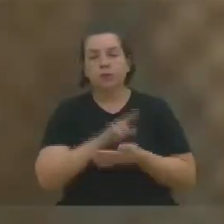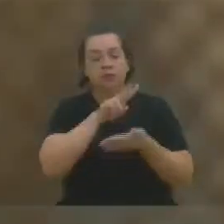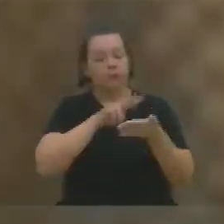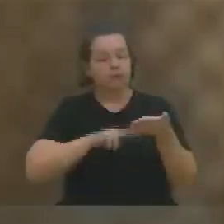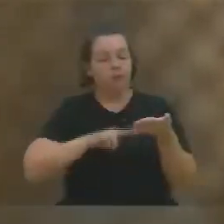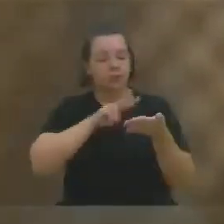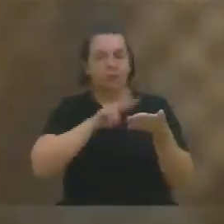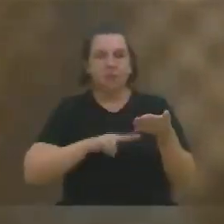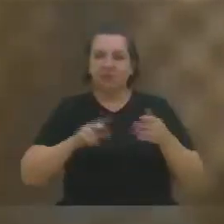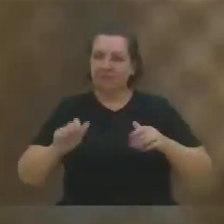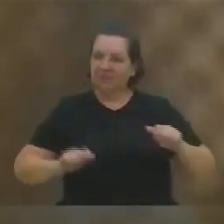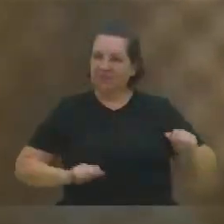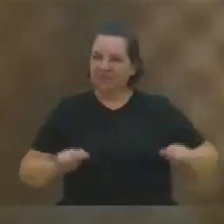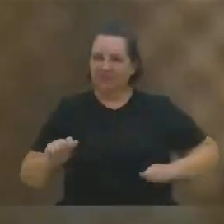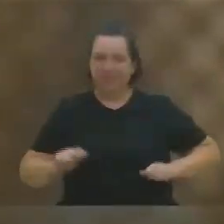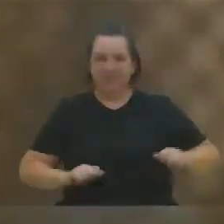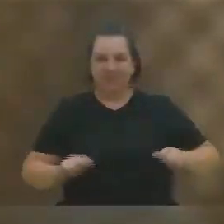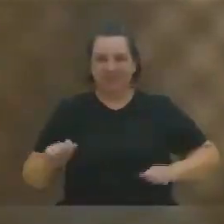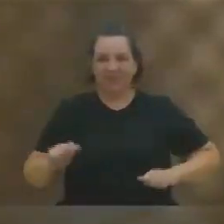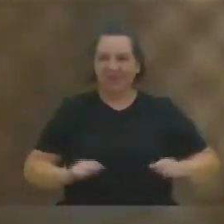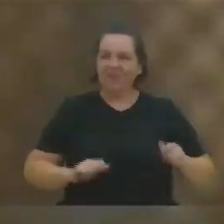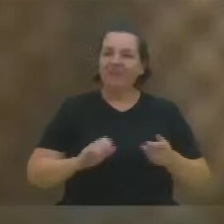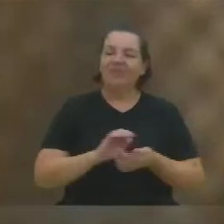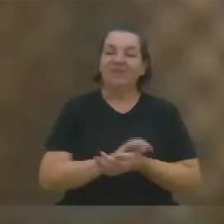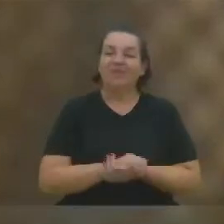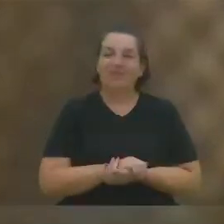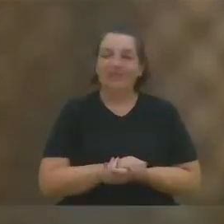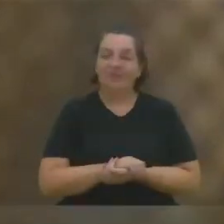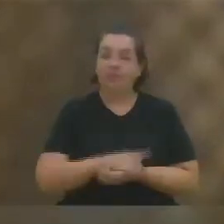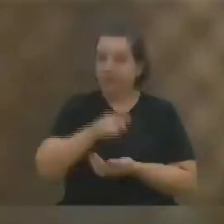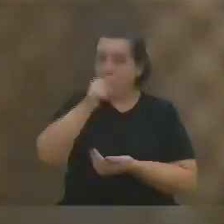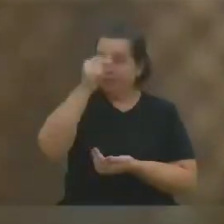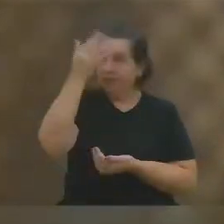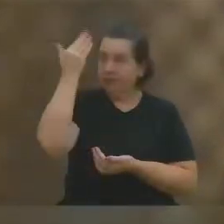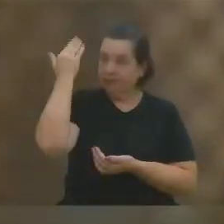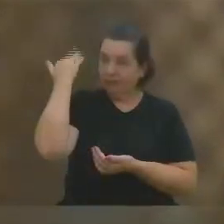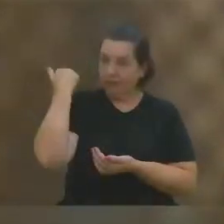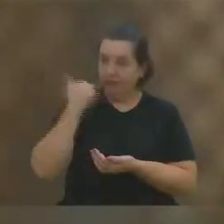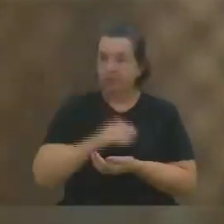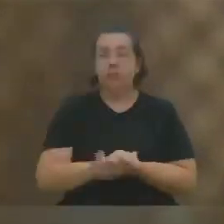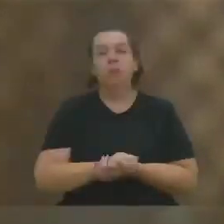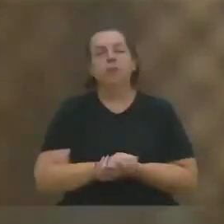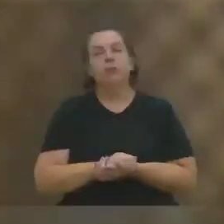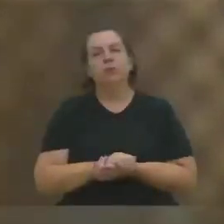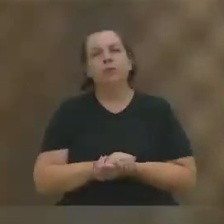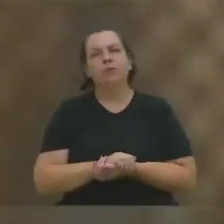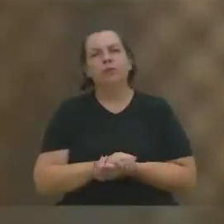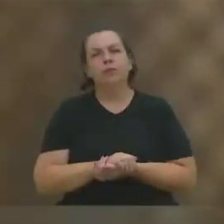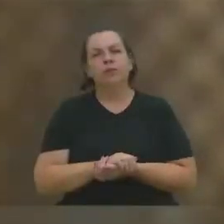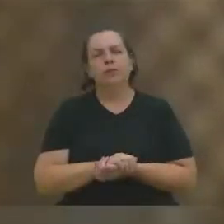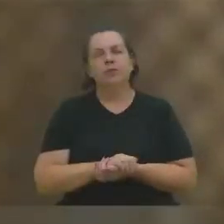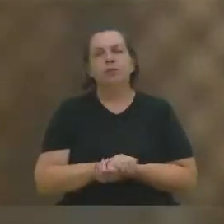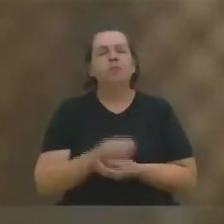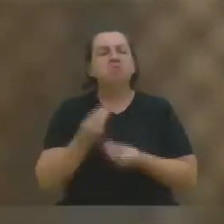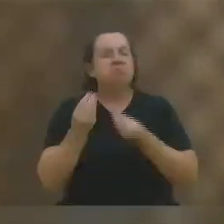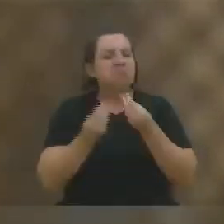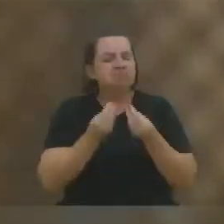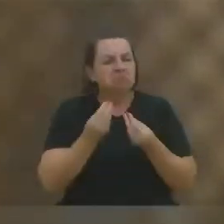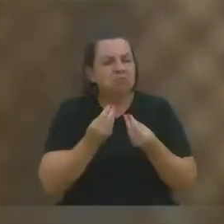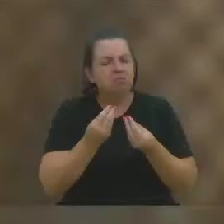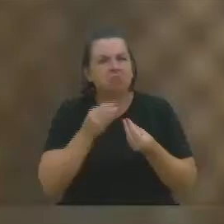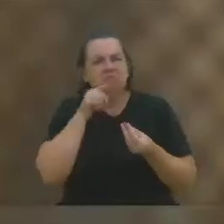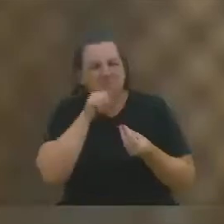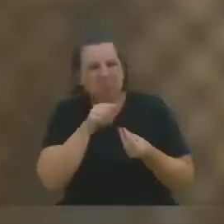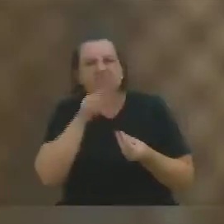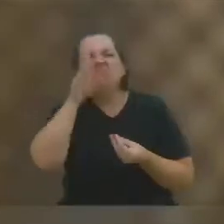Leitura dos Atos dos Apóstolos. Naqueles dias, como o paralítico não